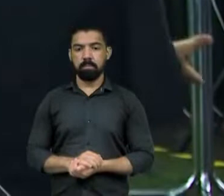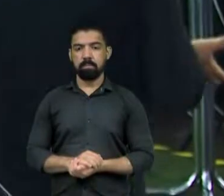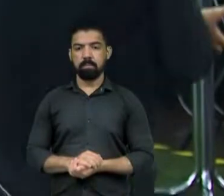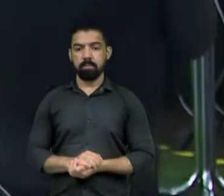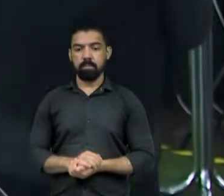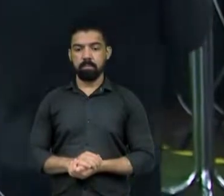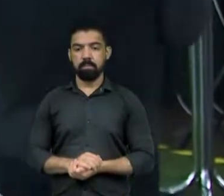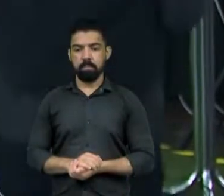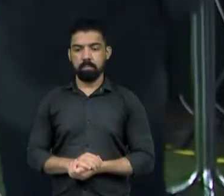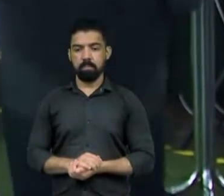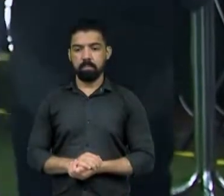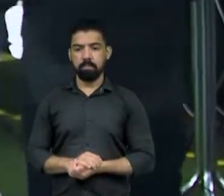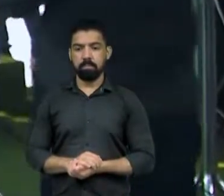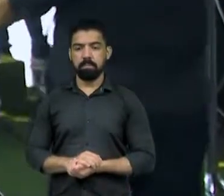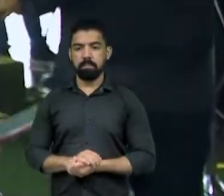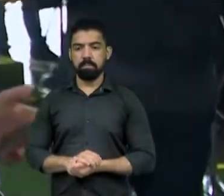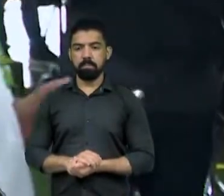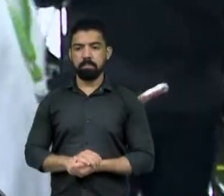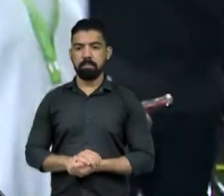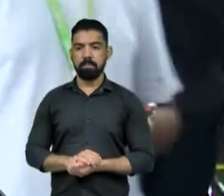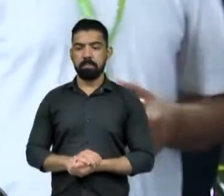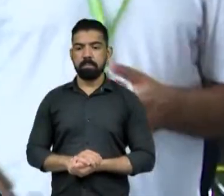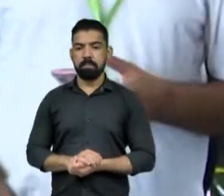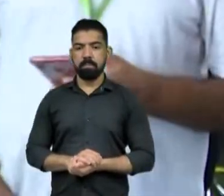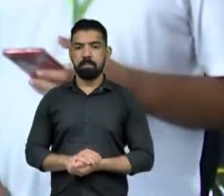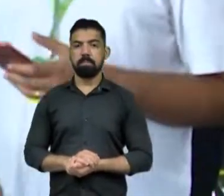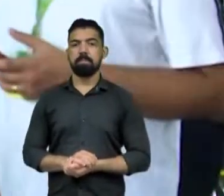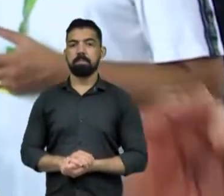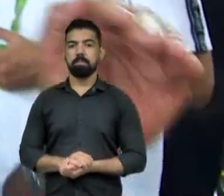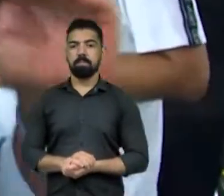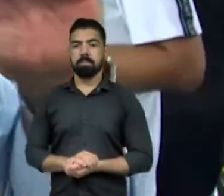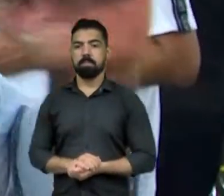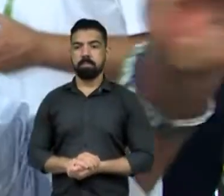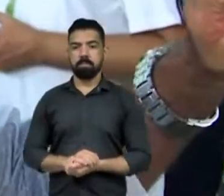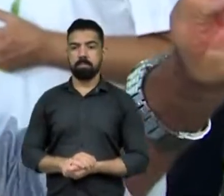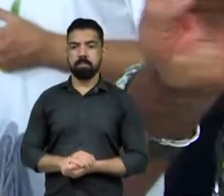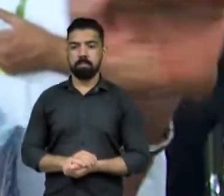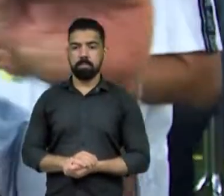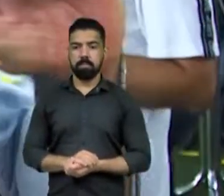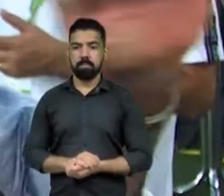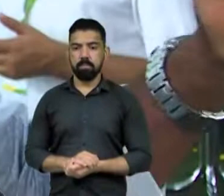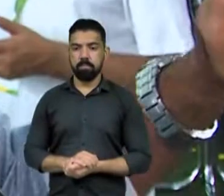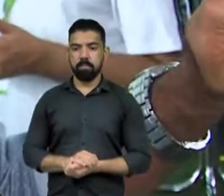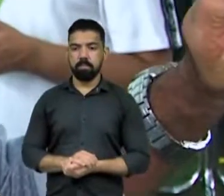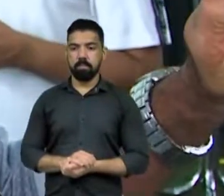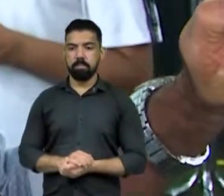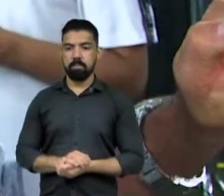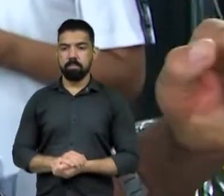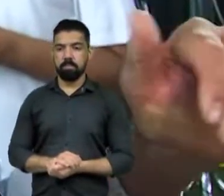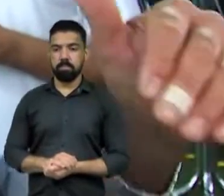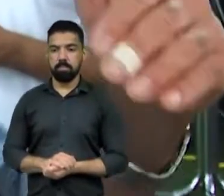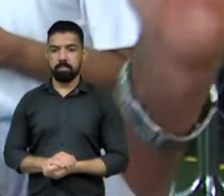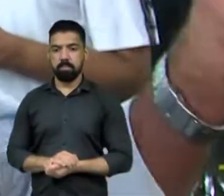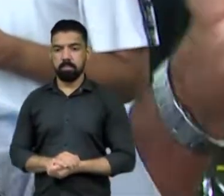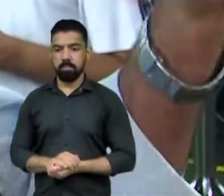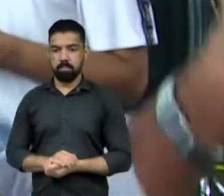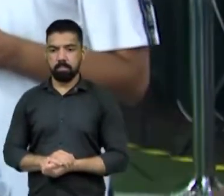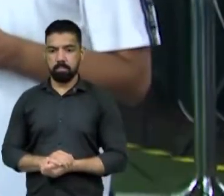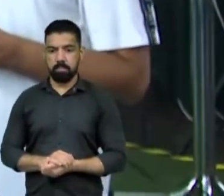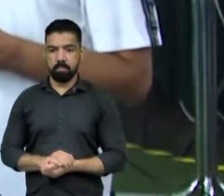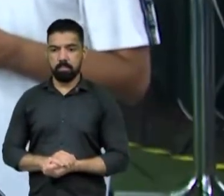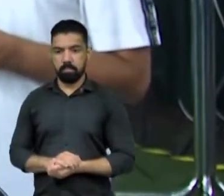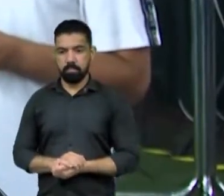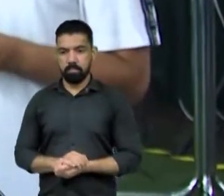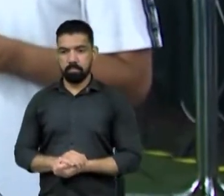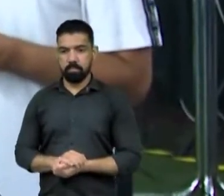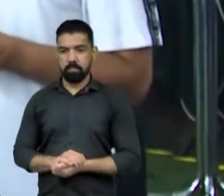plano de universalização da regularização fundiária no estado, nós pretendemos universalizar para todo o estado do Ceará. Uma